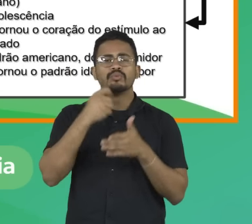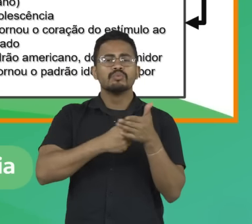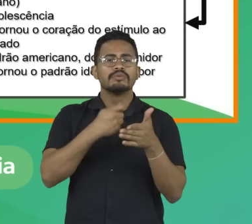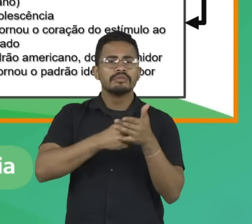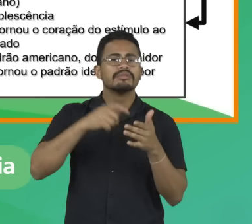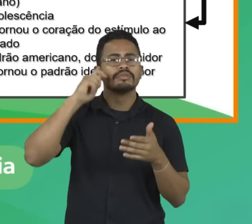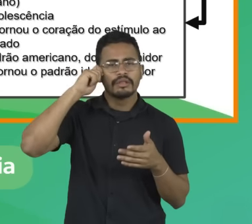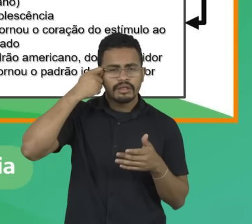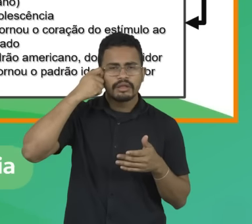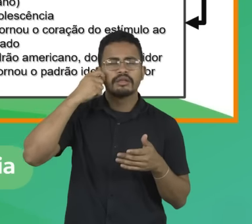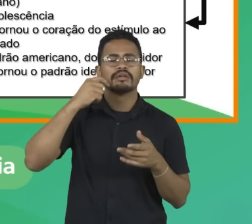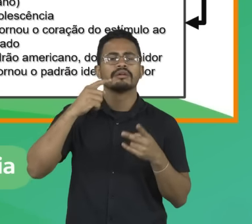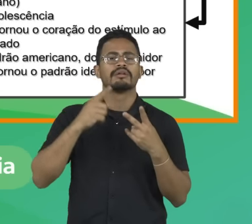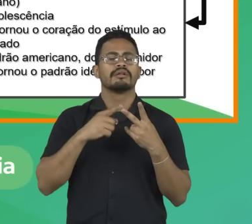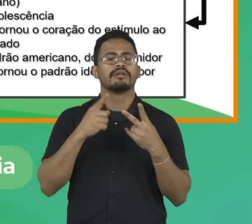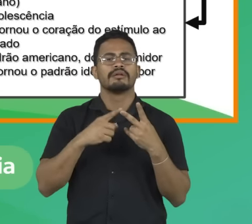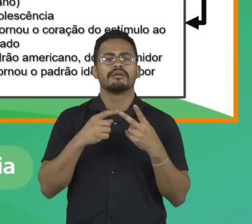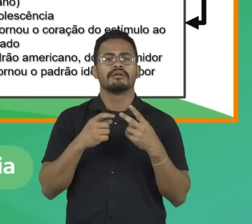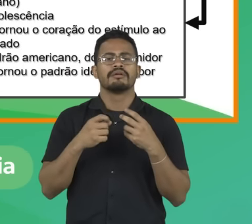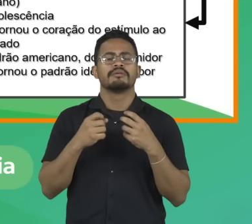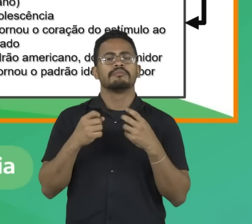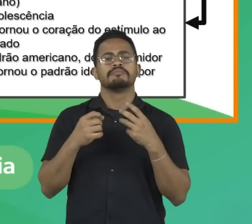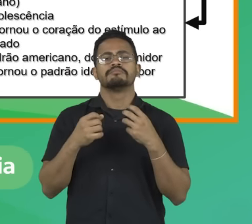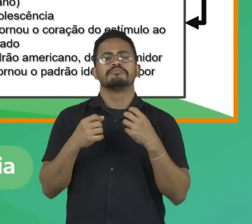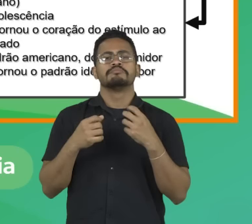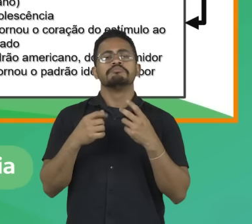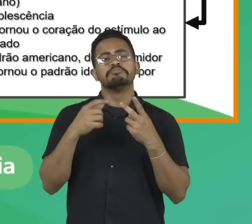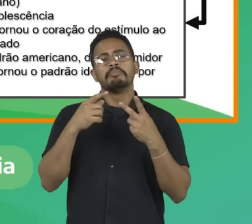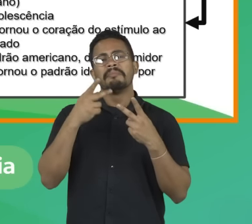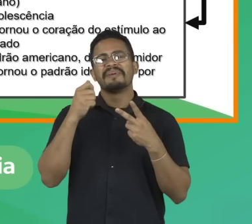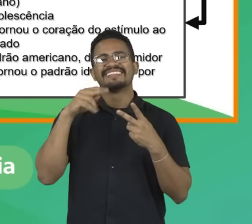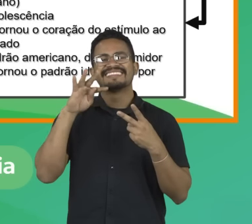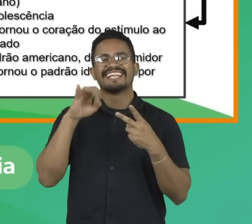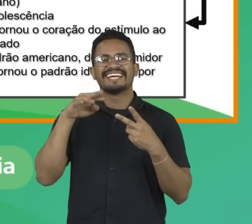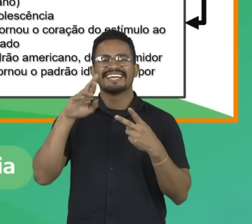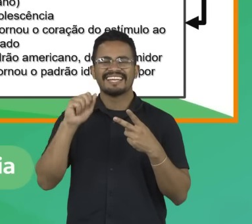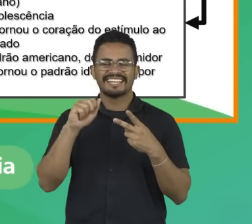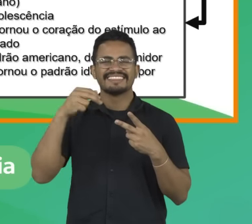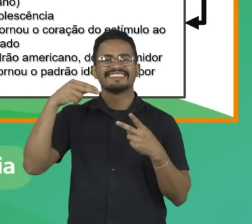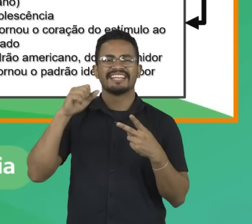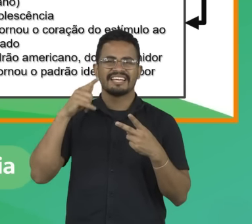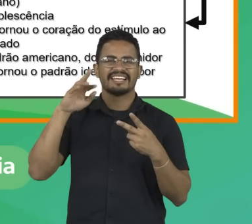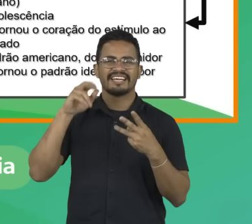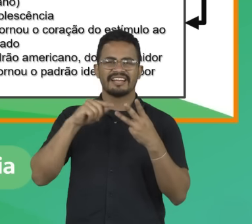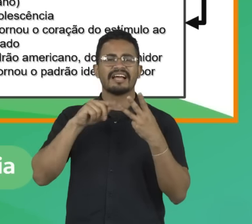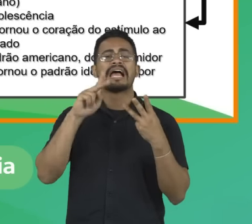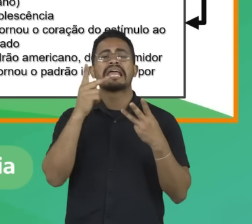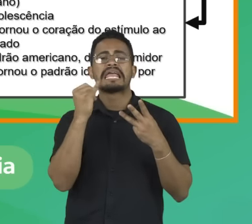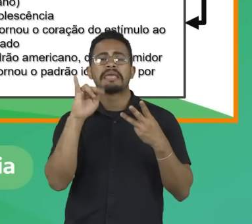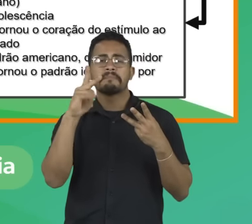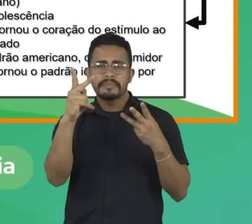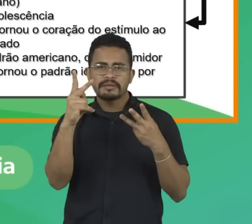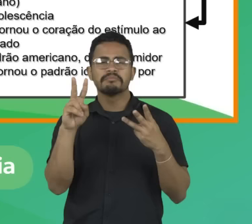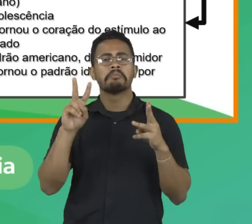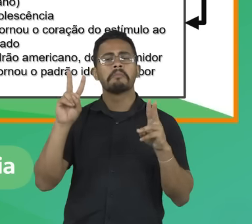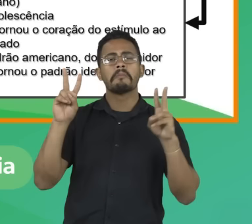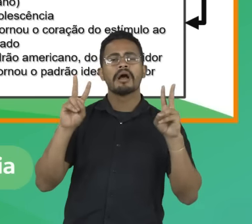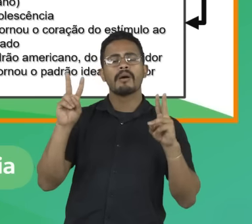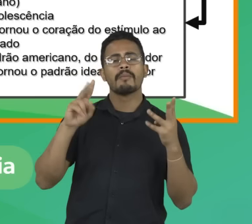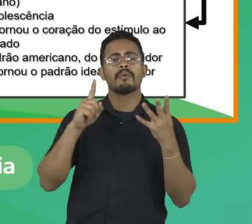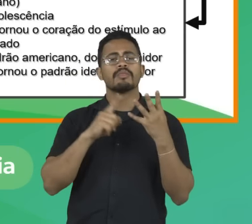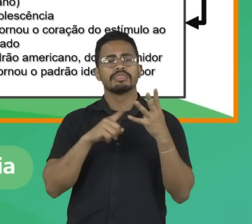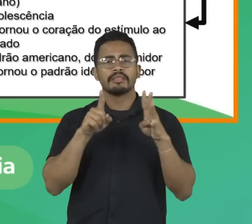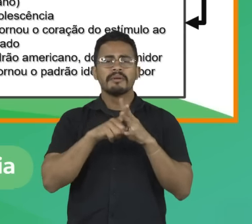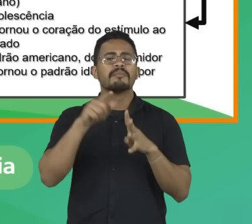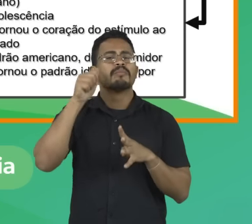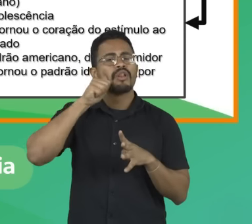como os movimentos hippie, com o movimento Paz e Amor, como também a luta das mulheres pelos direitos ao sufrágio universal, a